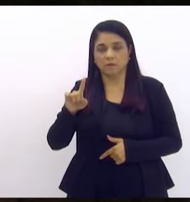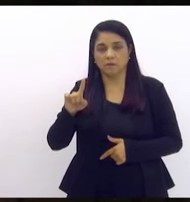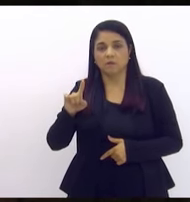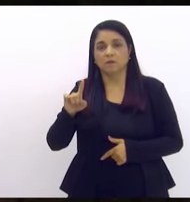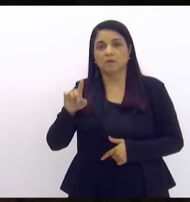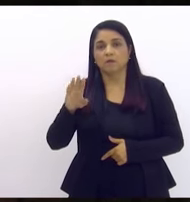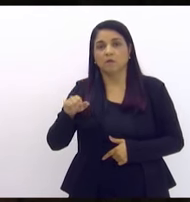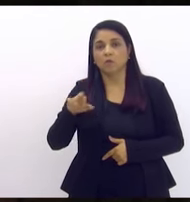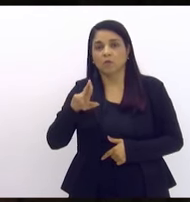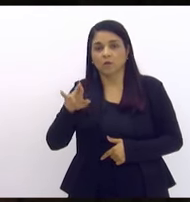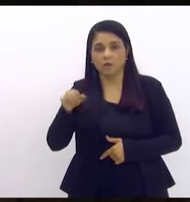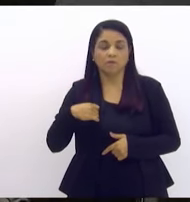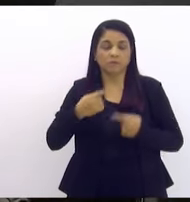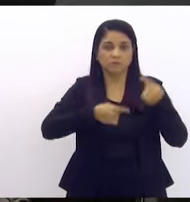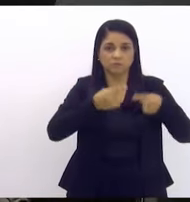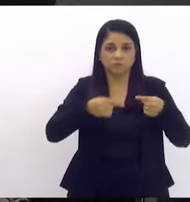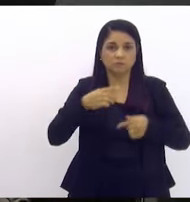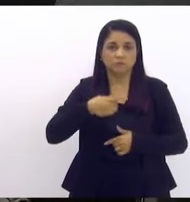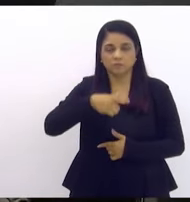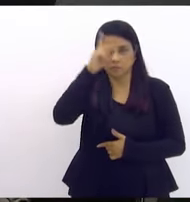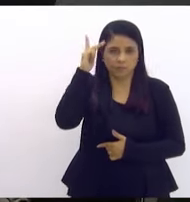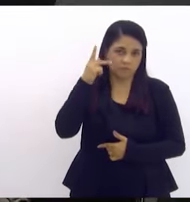o deputado Luiz Paulo.